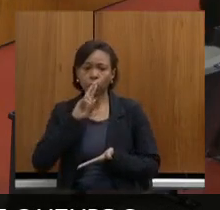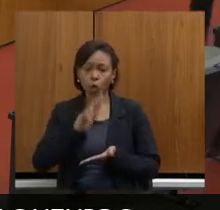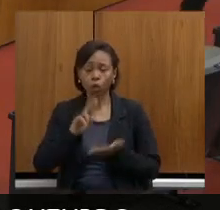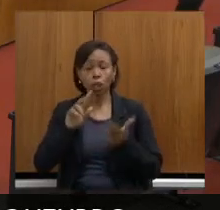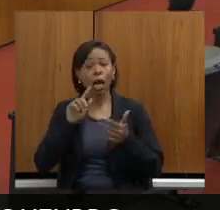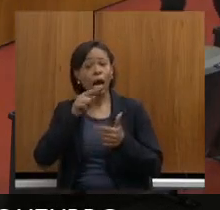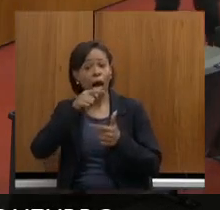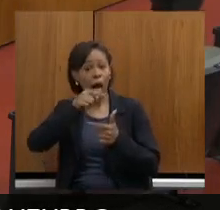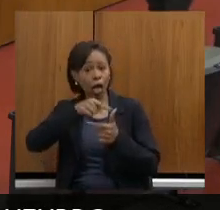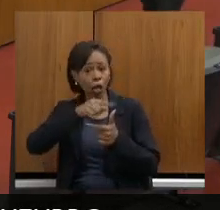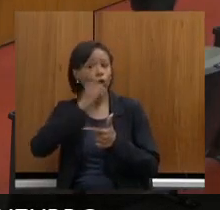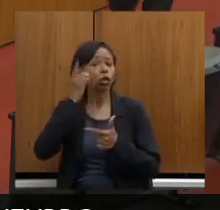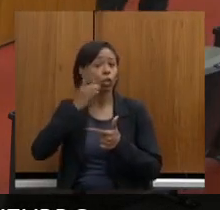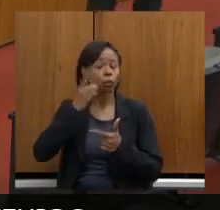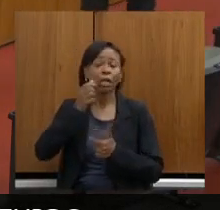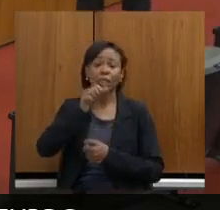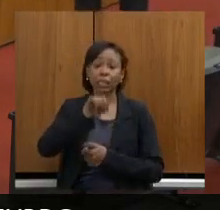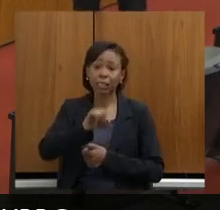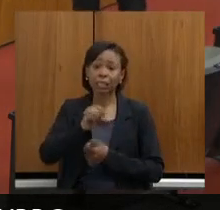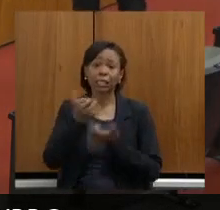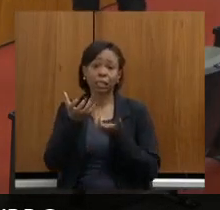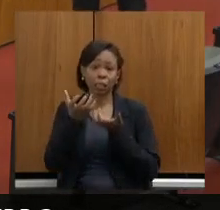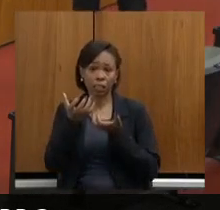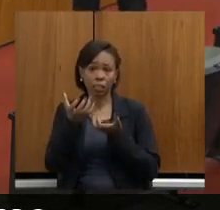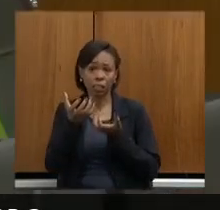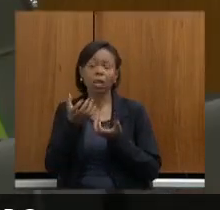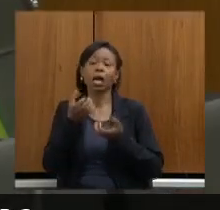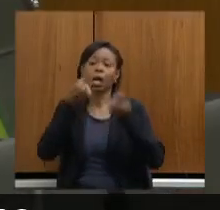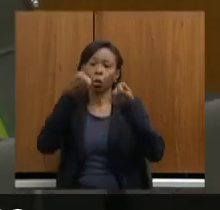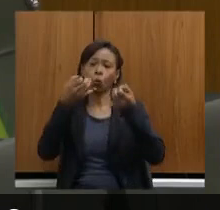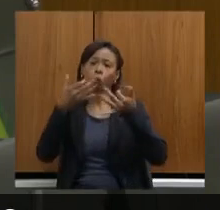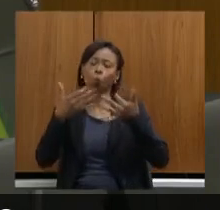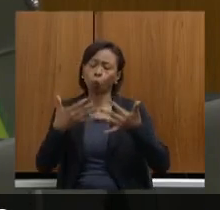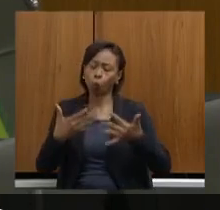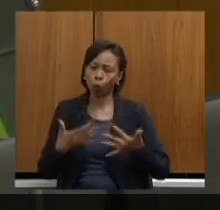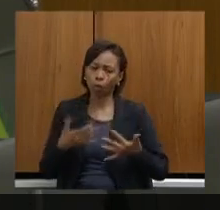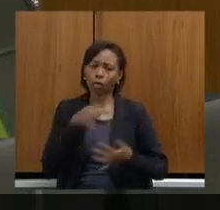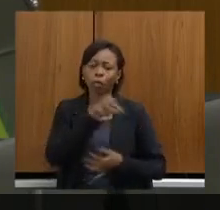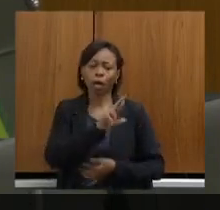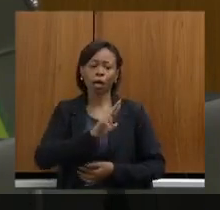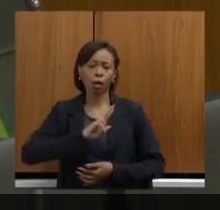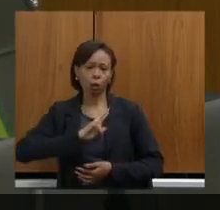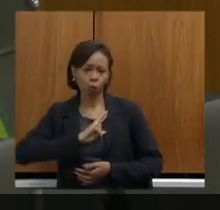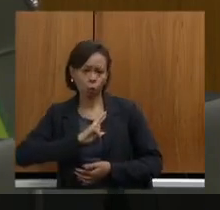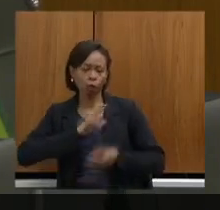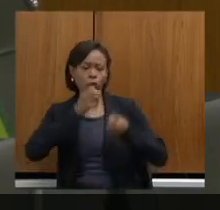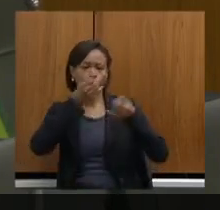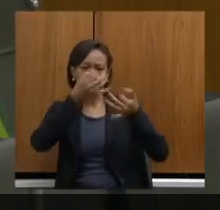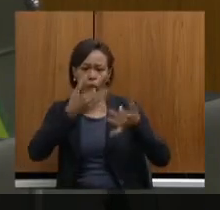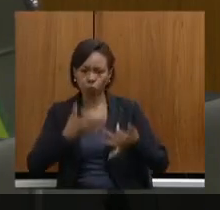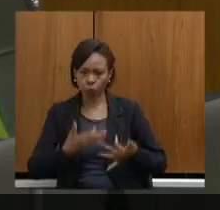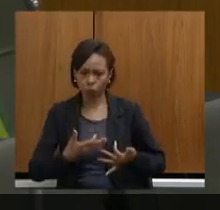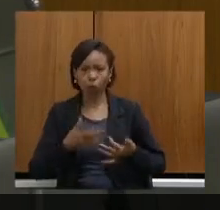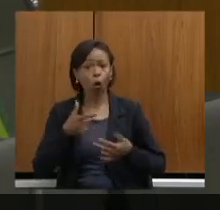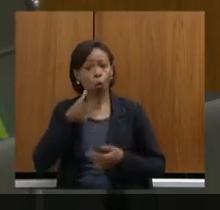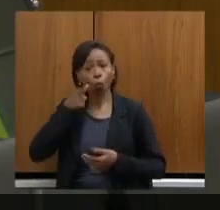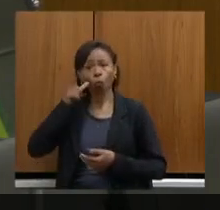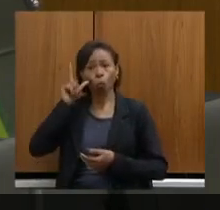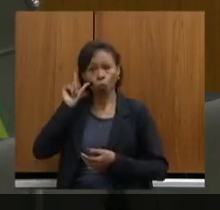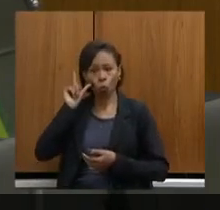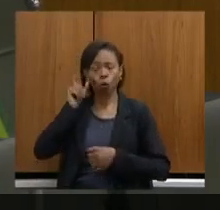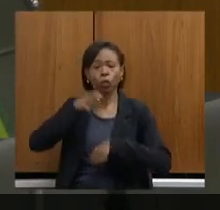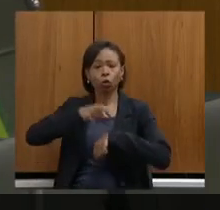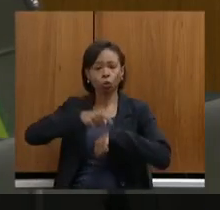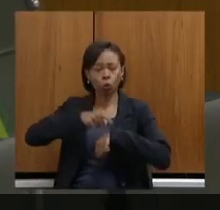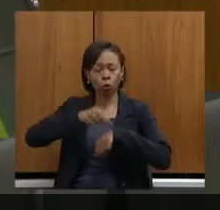deputado se quiser se quiser ele ele comenta as respostas secretários geralmente assim ontem durante